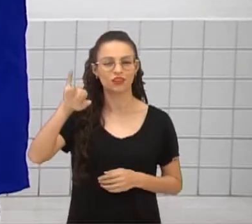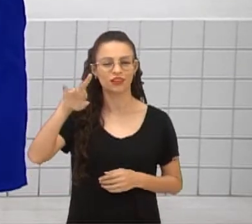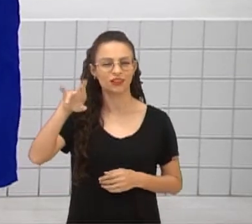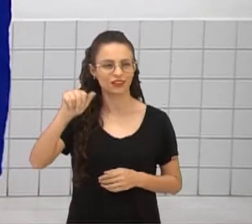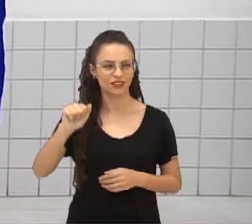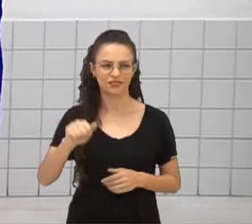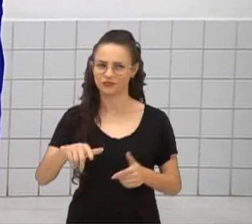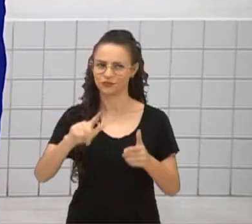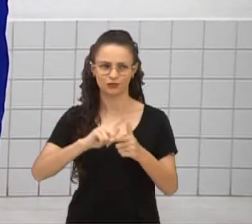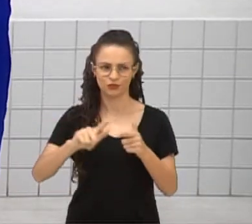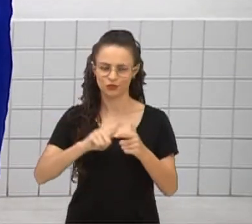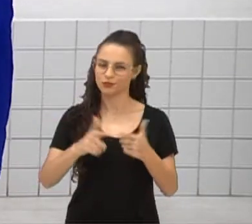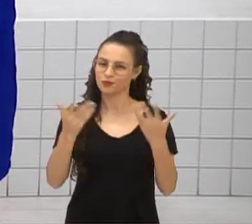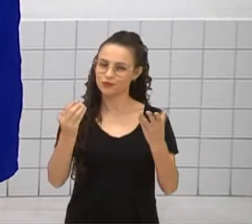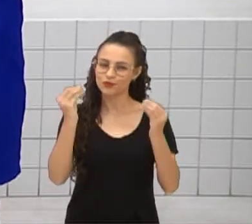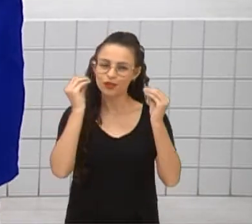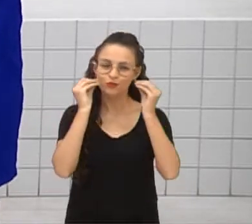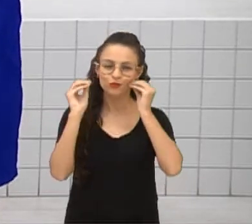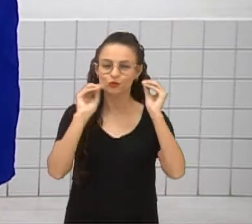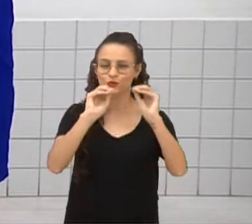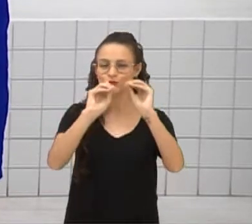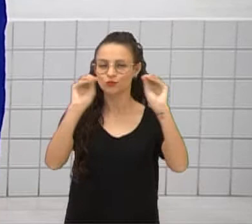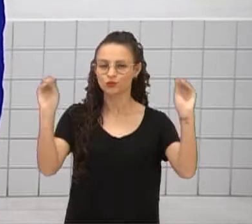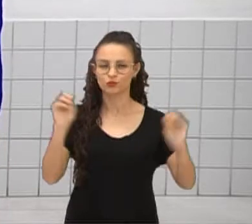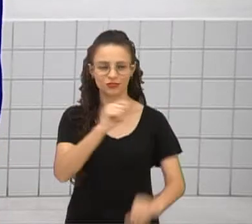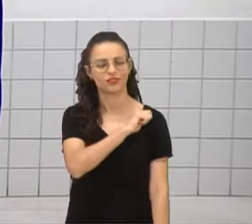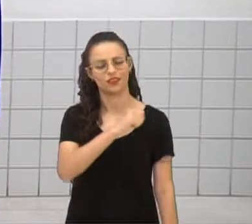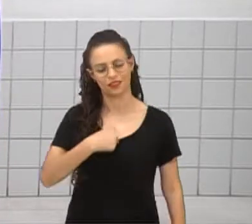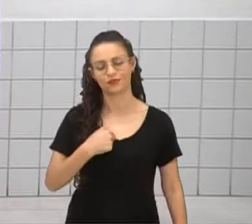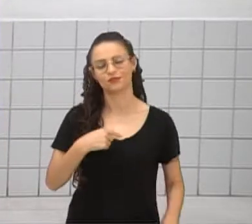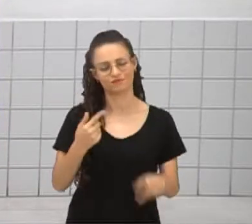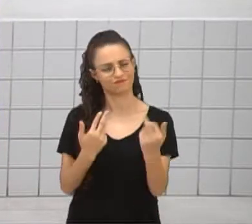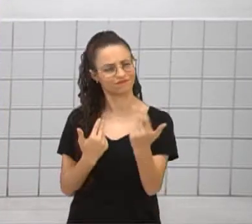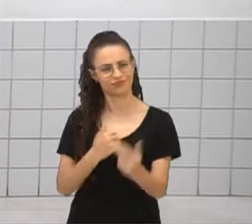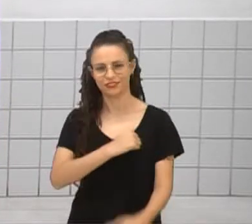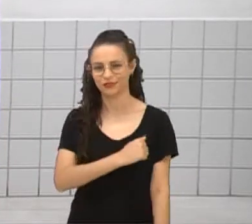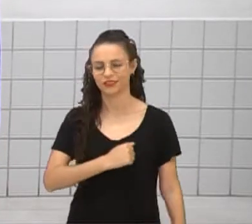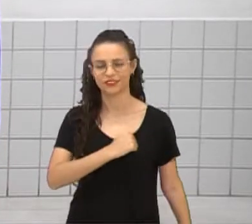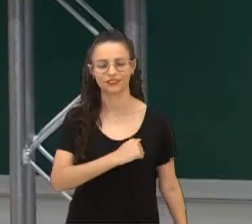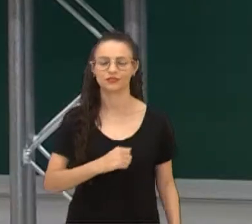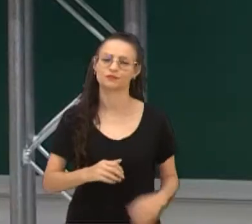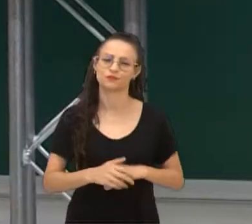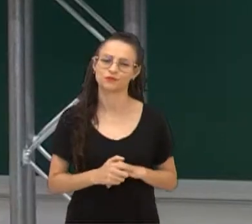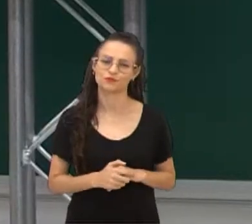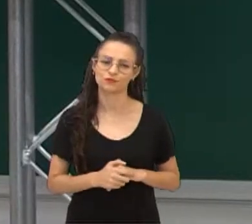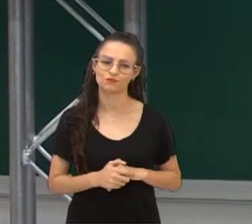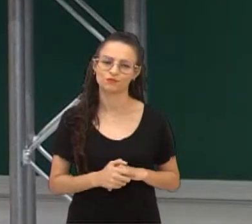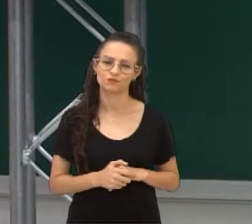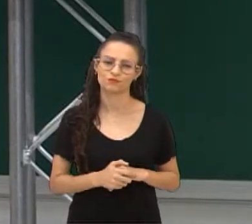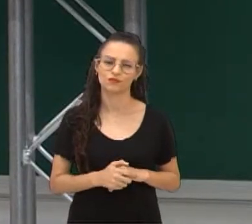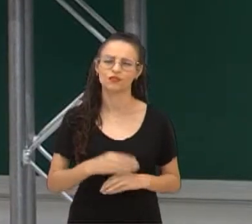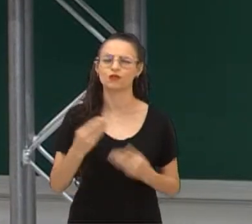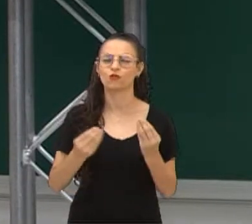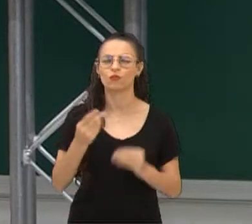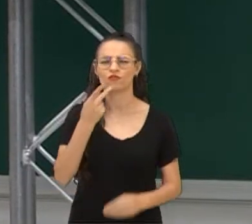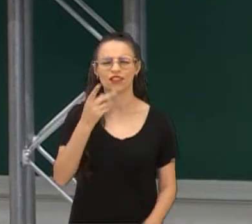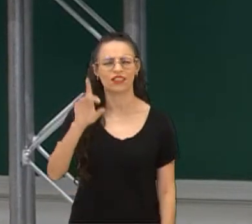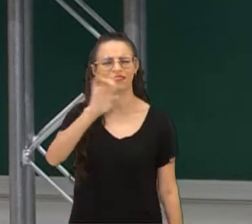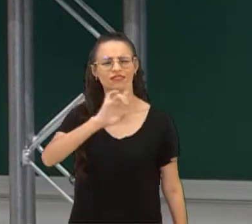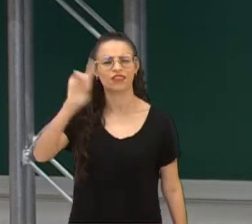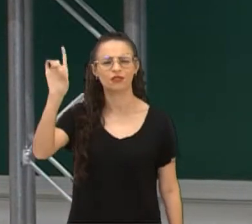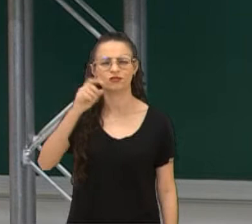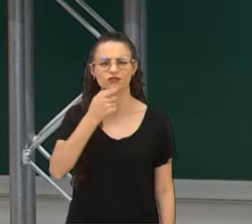nome aqui não tem problema um beijo aí para os meus alunos tá muito com muita saudade então perguntando assim como que é Deus em inglês